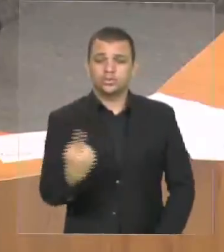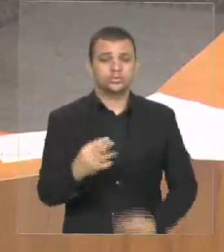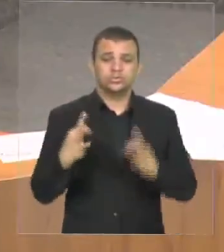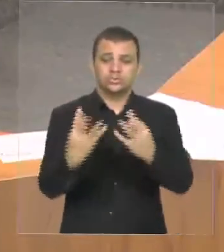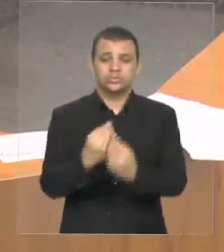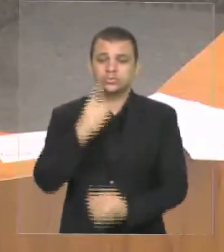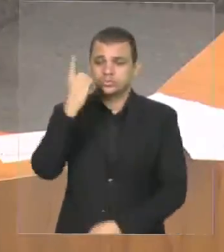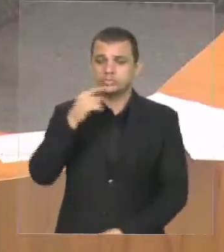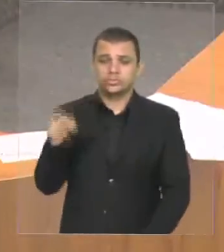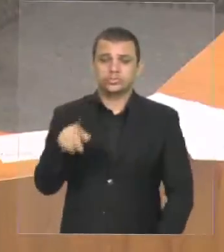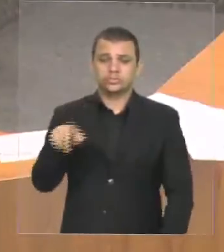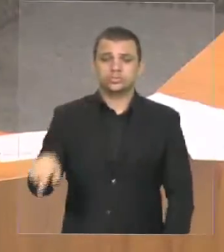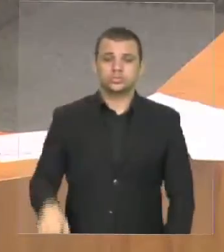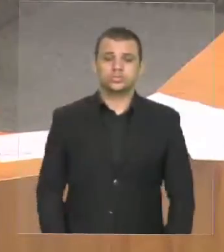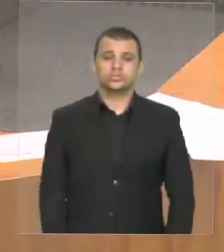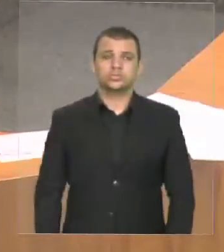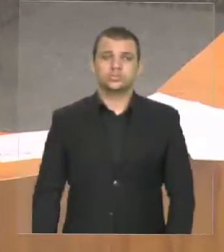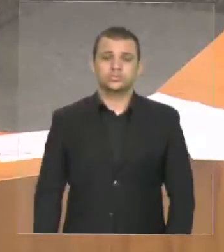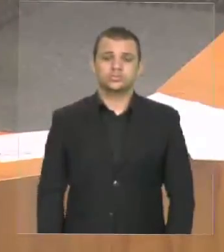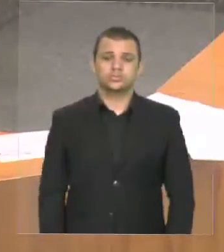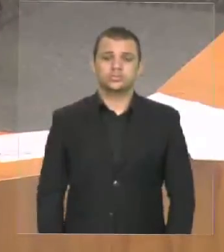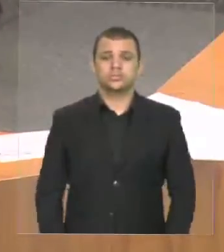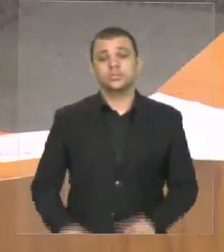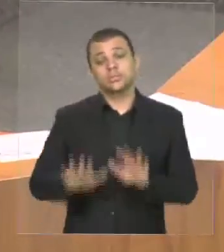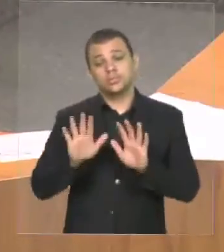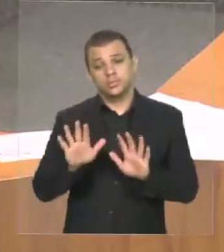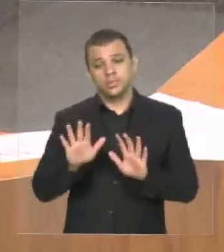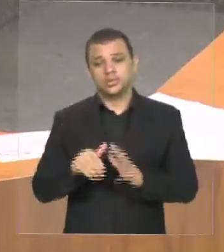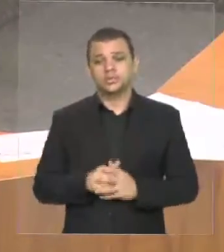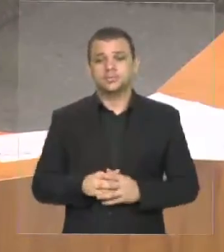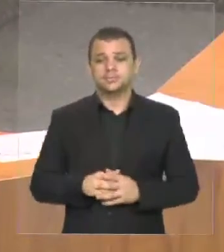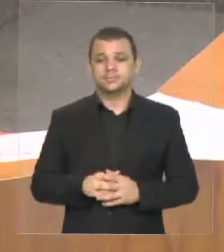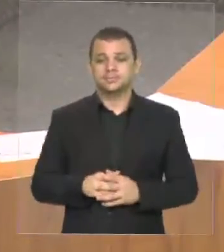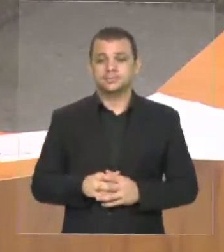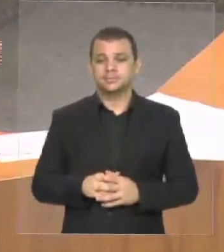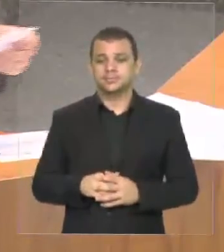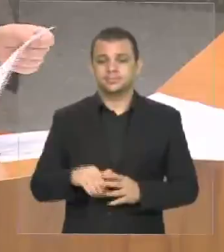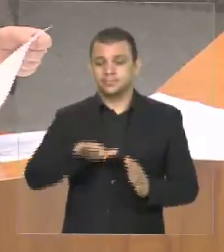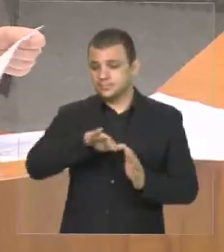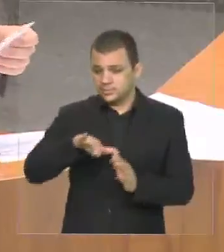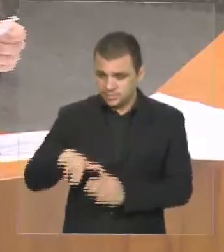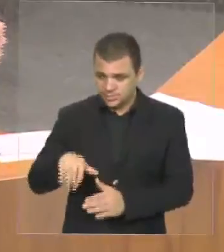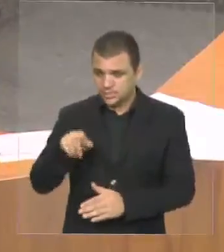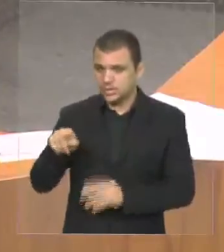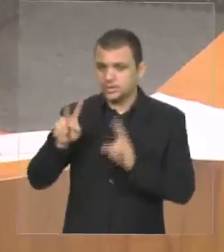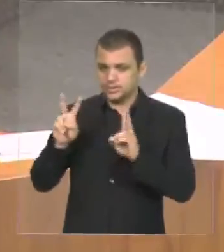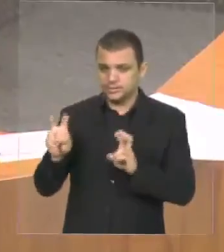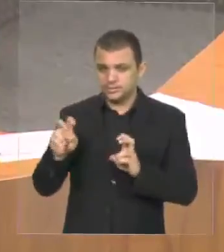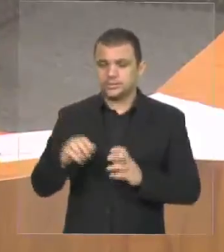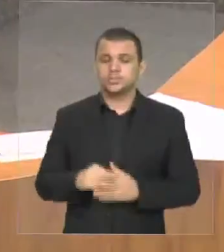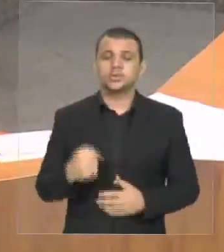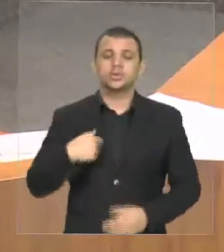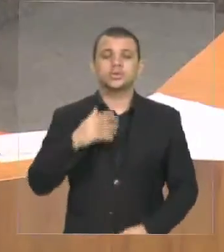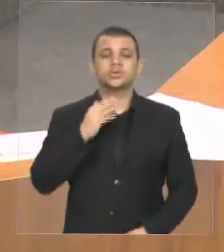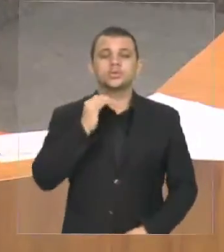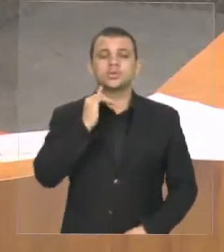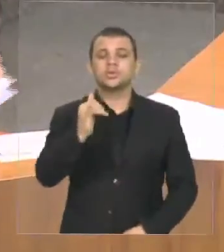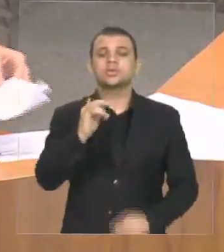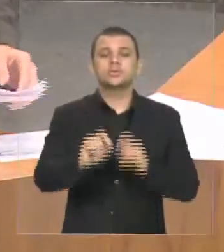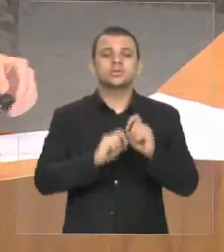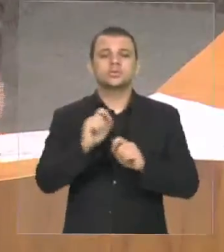nós. Mas, ultrapassando essa aberração jurídica desse projeto de lei, eu quero dizer o